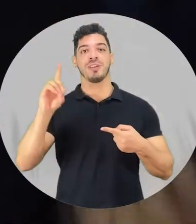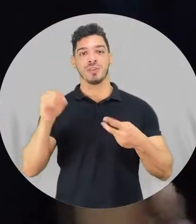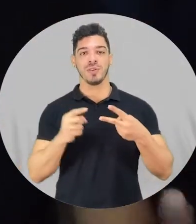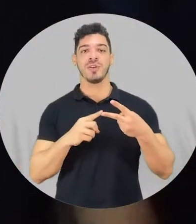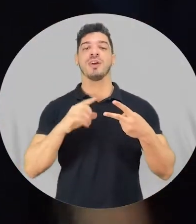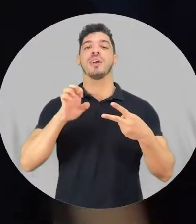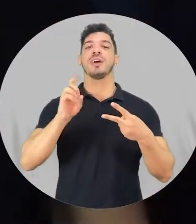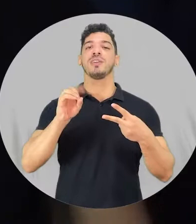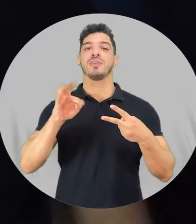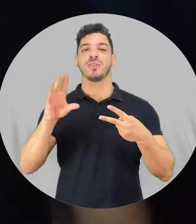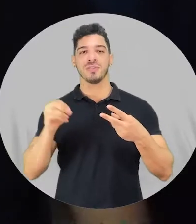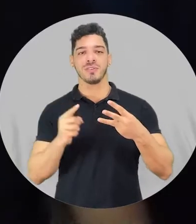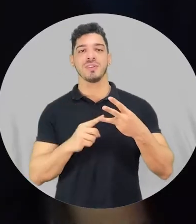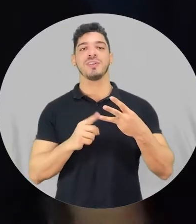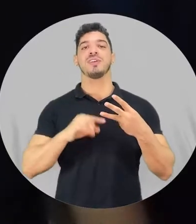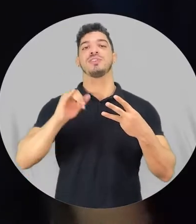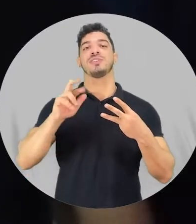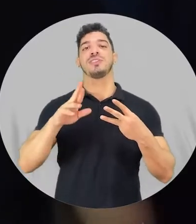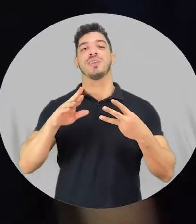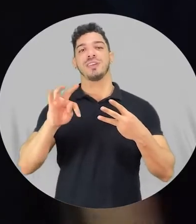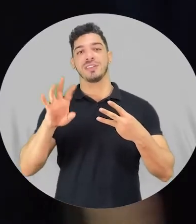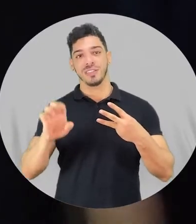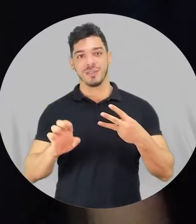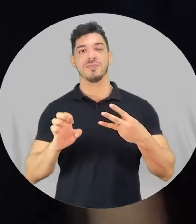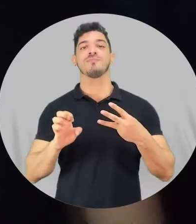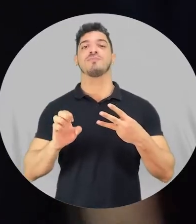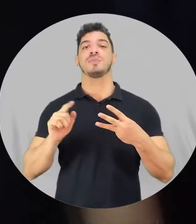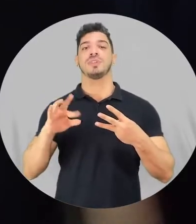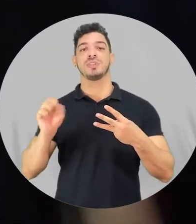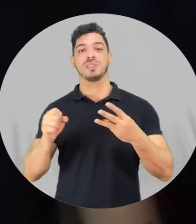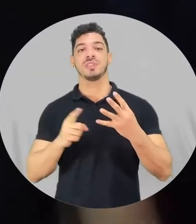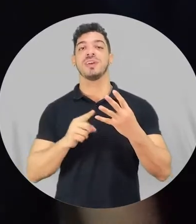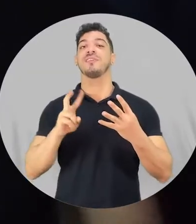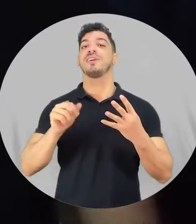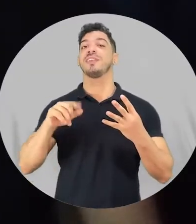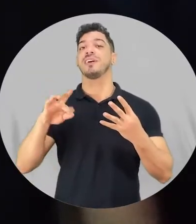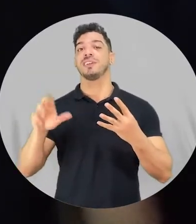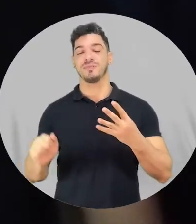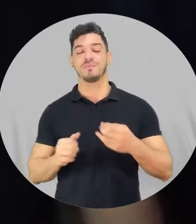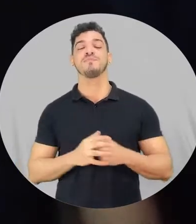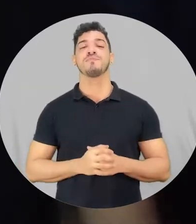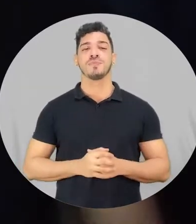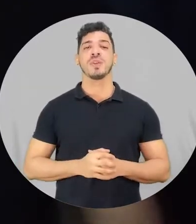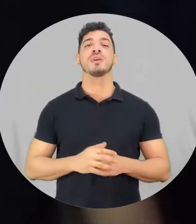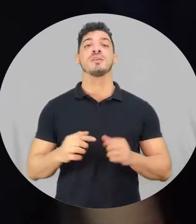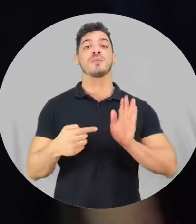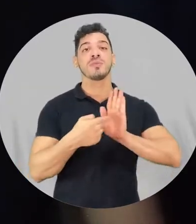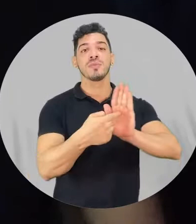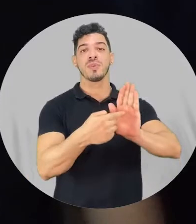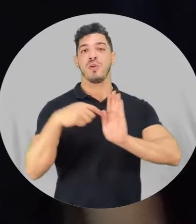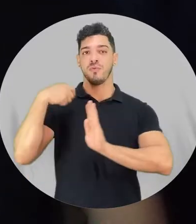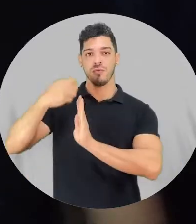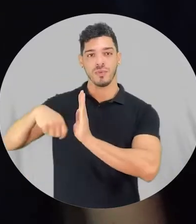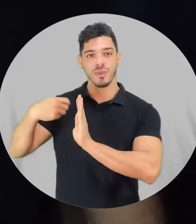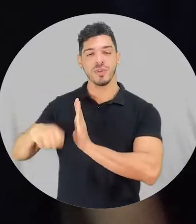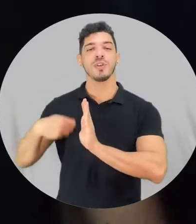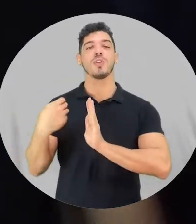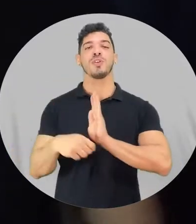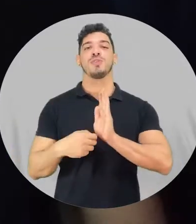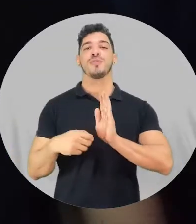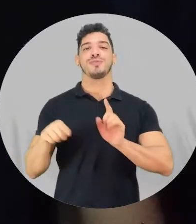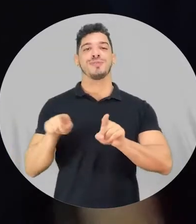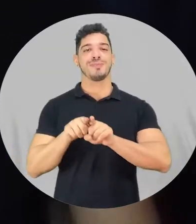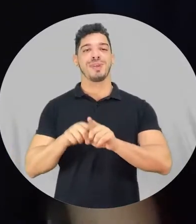Alves, Janete Lins e Valéria Veras. E ainda tem exibição de vídeo e um recital literário